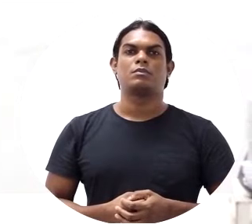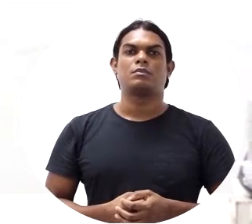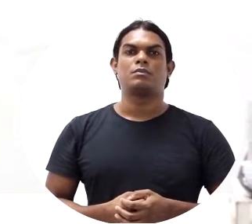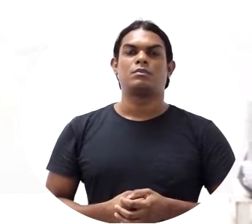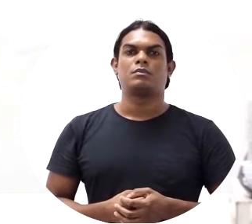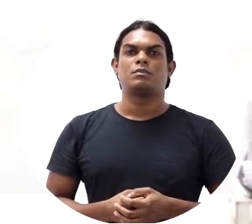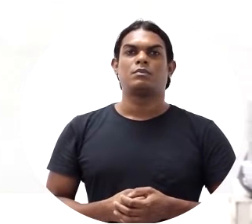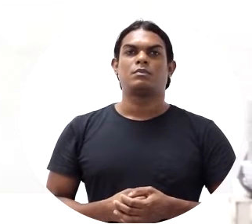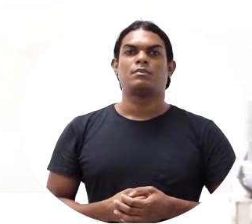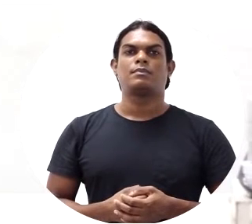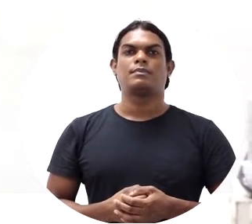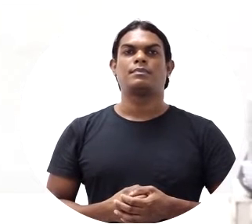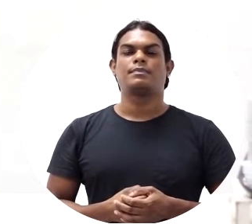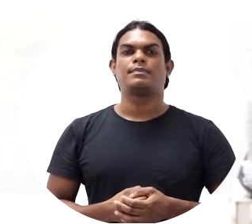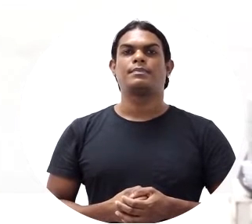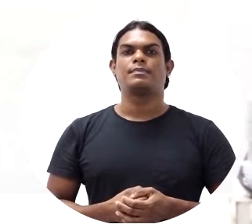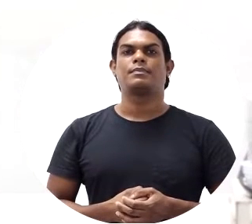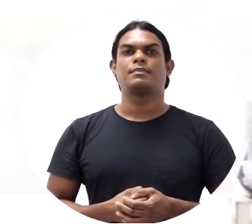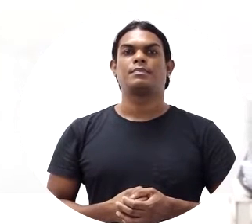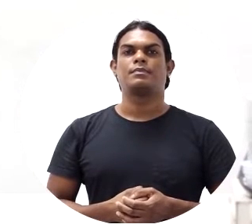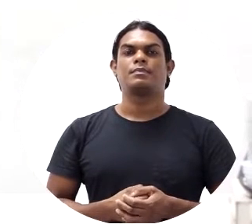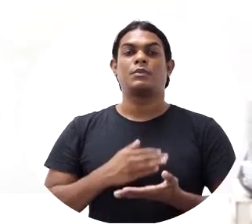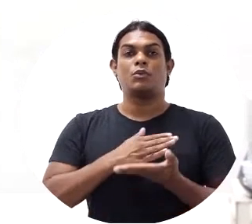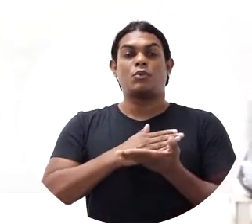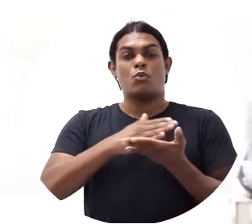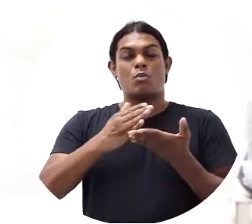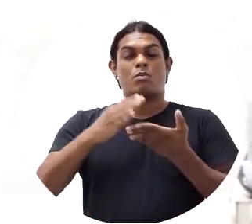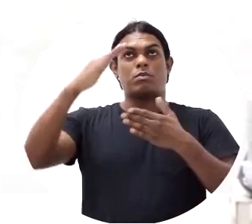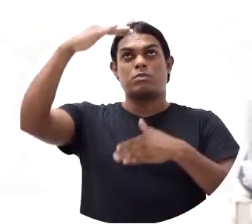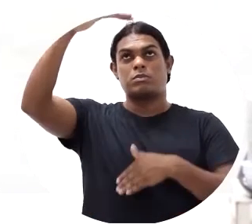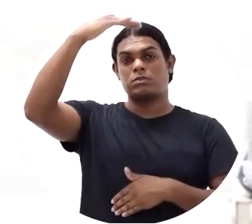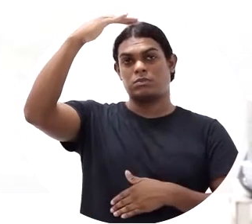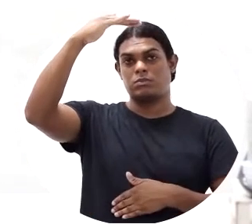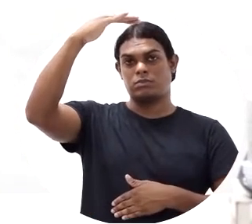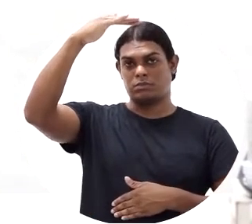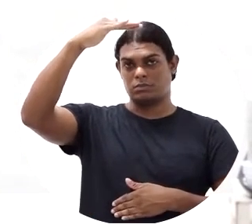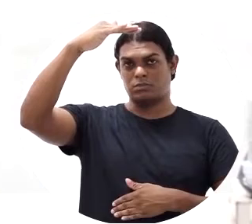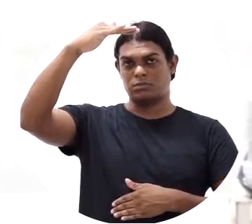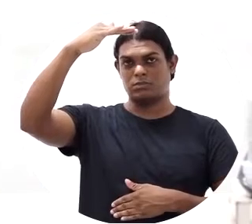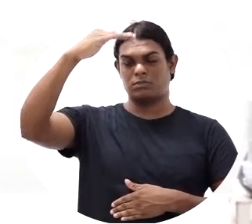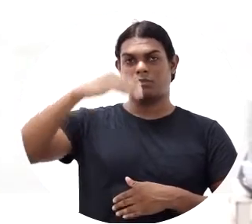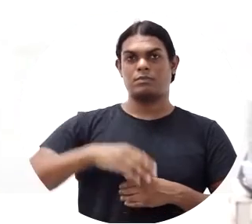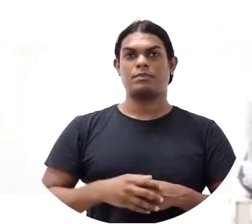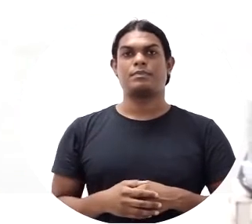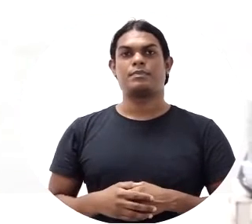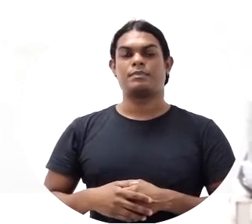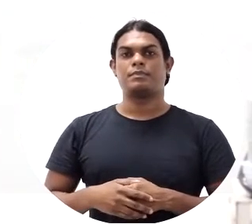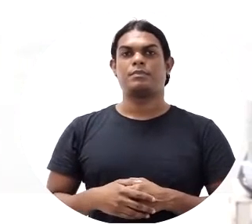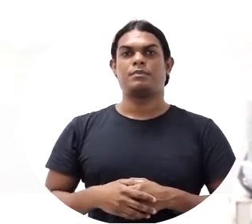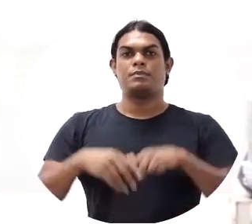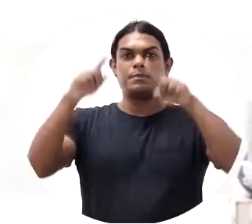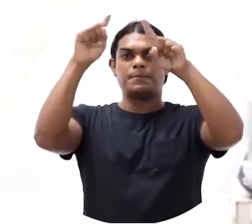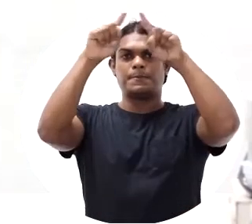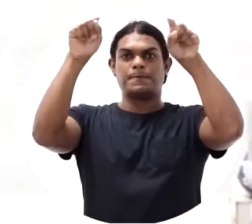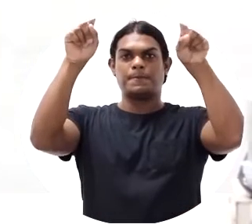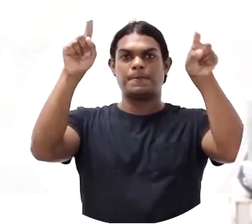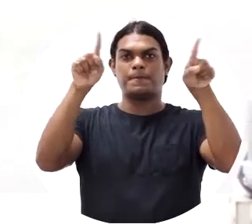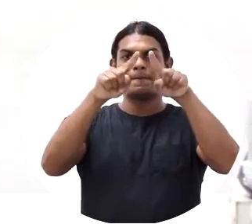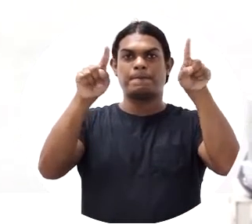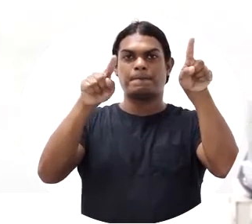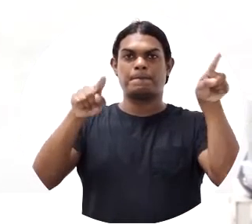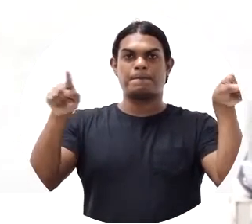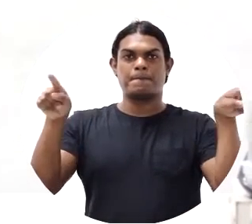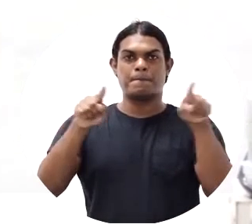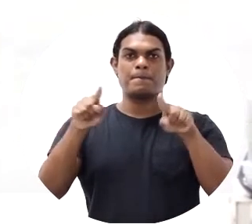estatísticos. Então, partindo lá de cima do diagrama, eu tenho os dados de variáveis que explicam as